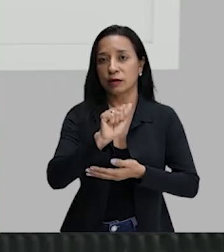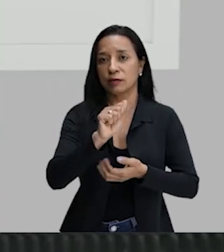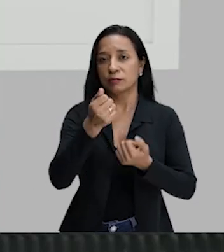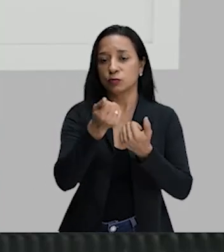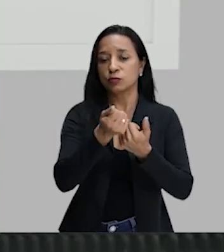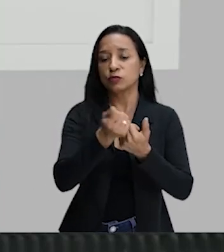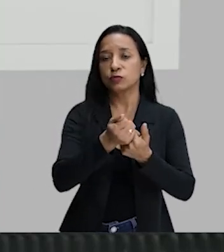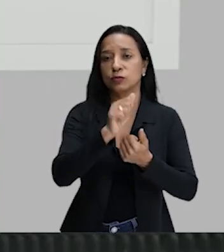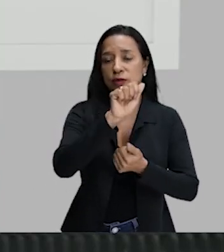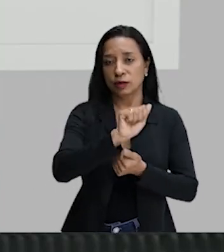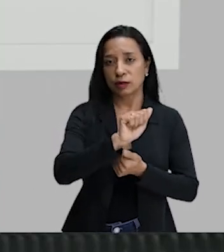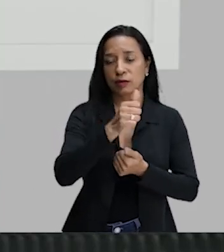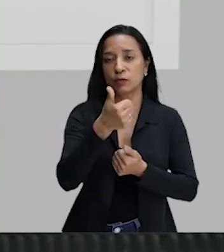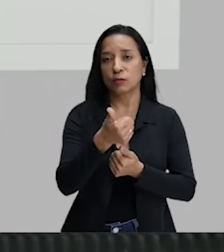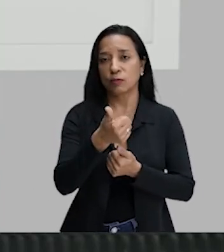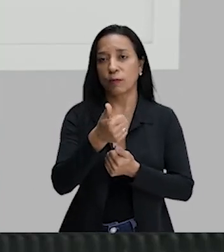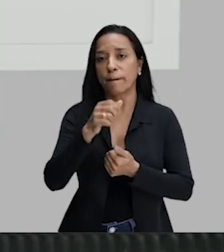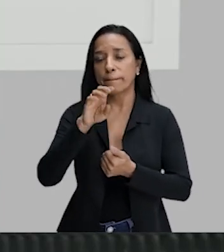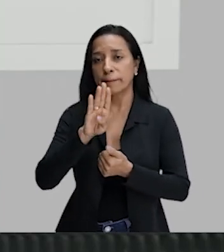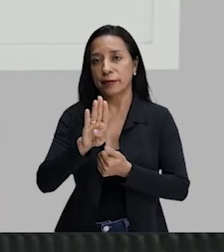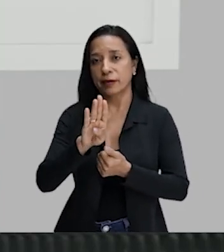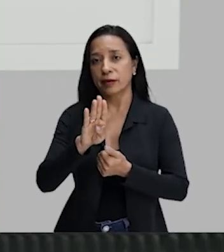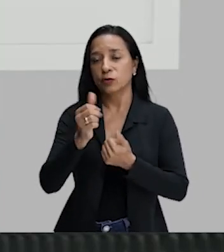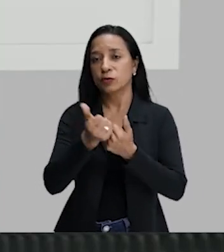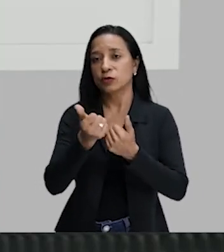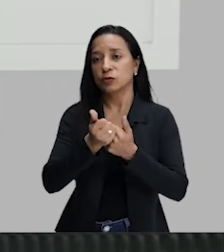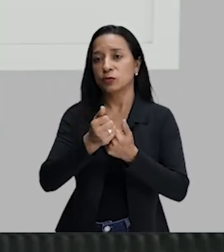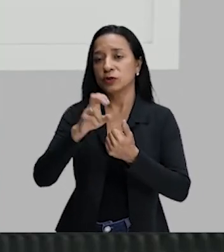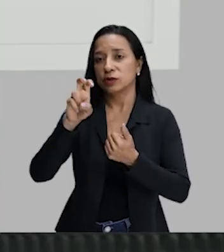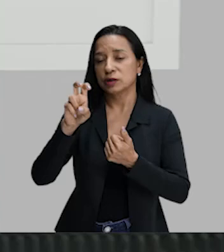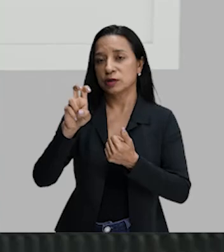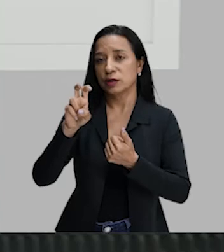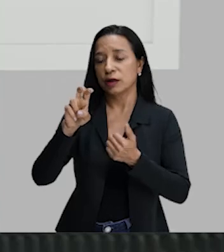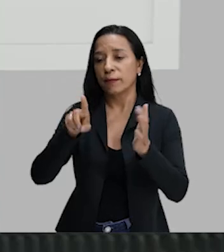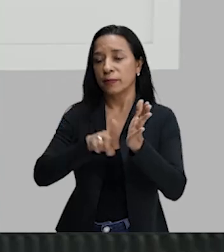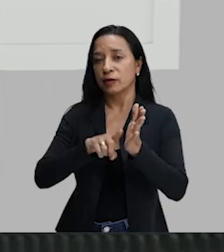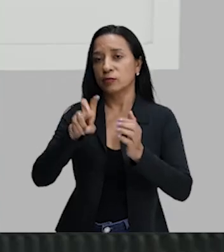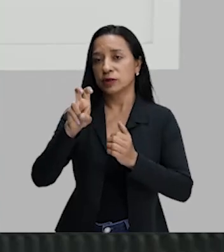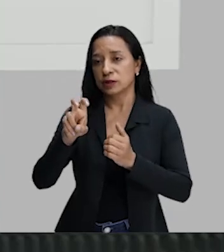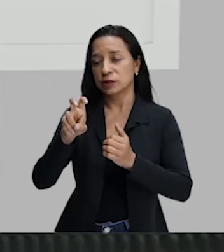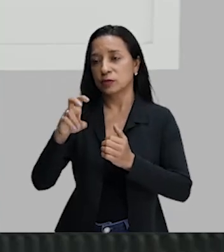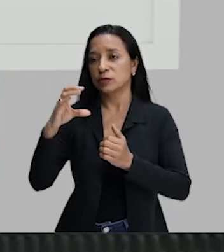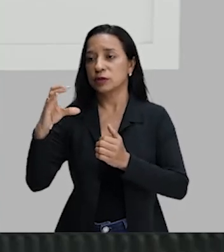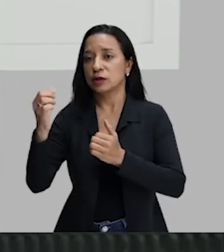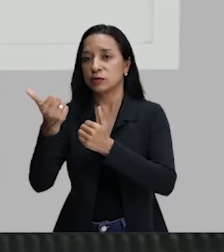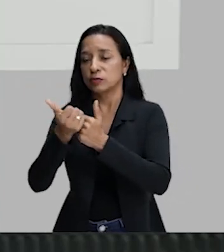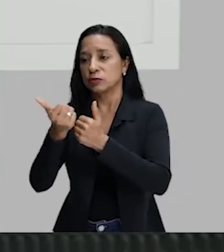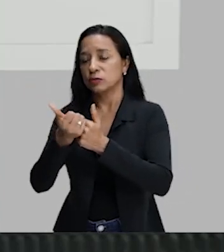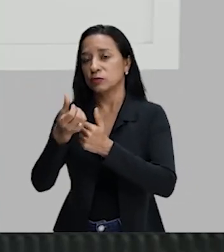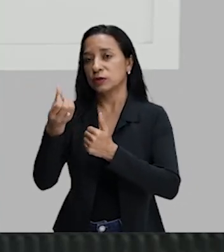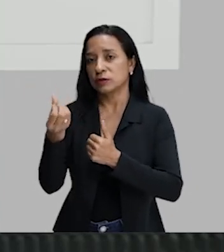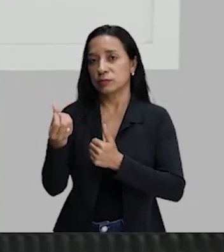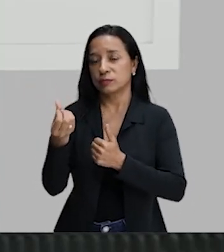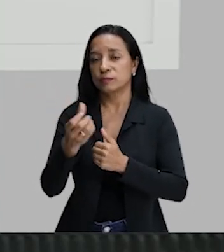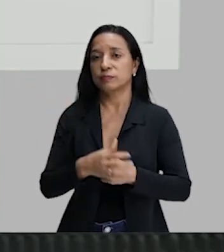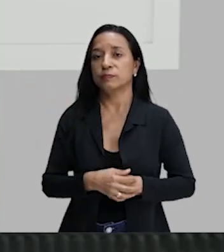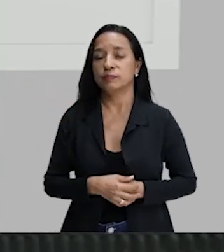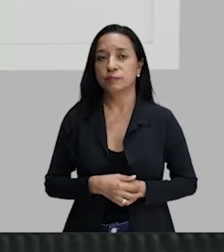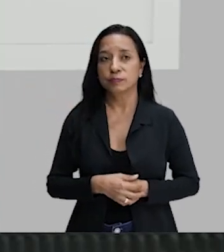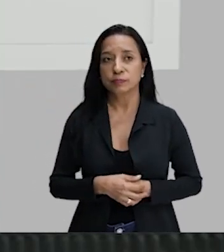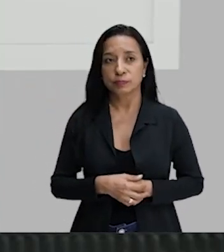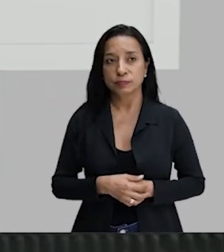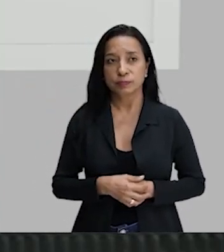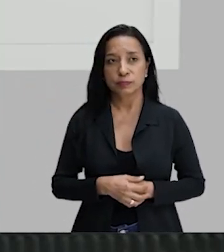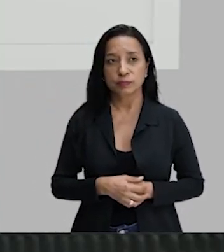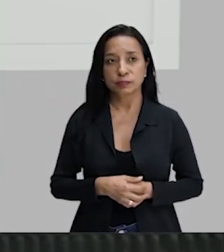1, o B é menos 5 e o C é 6.